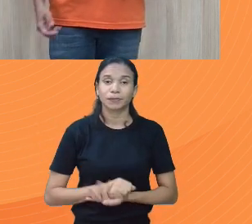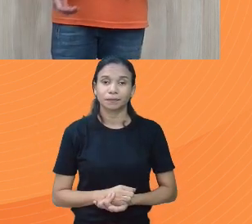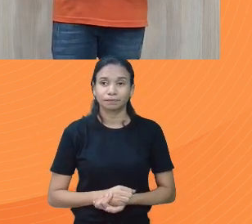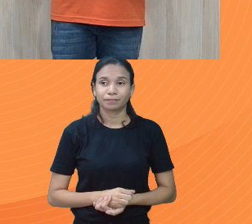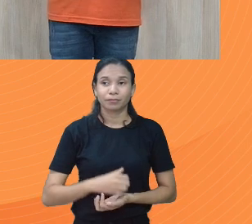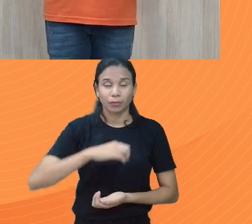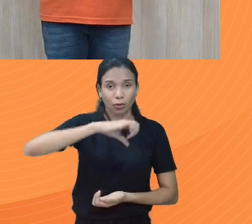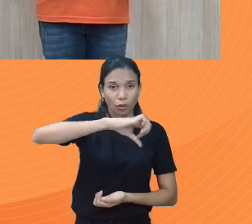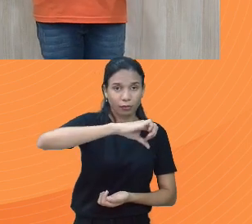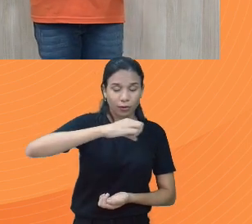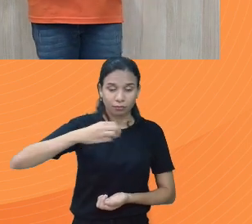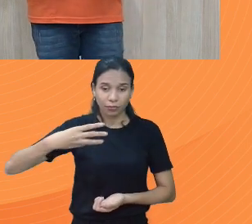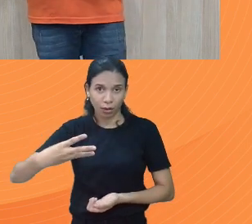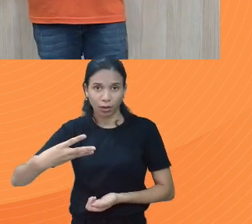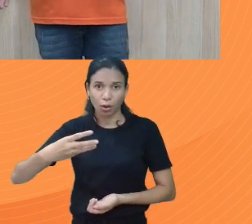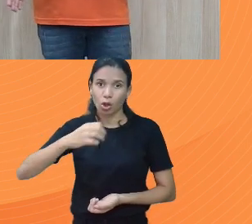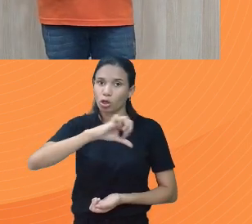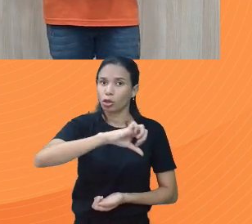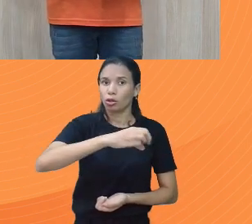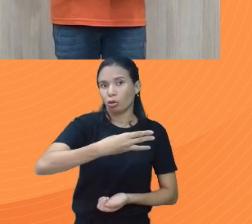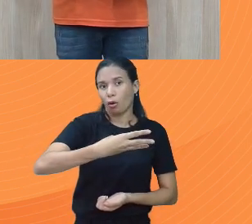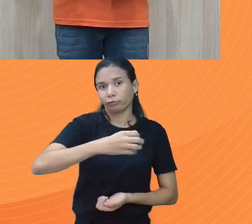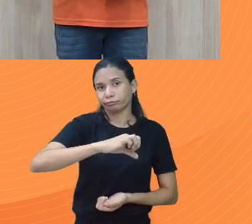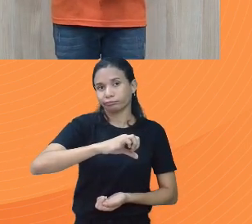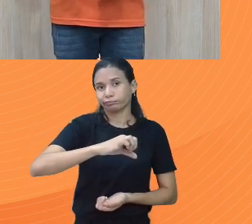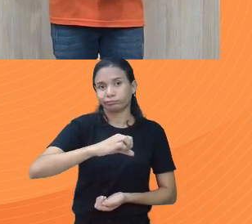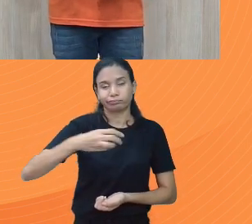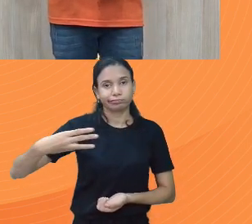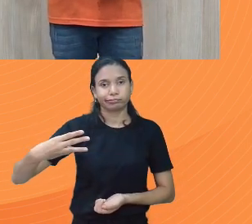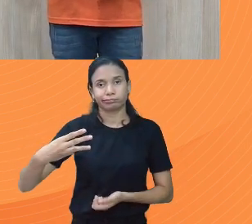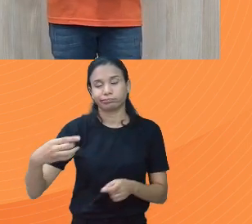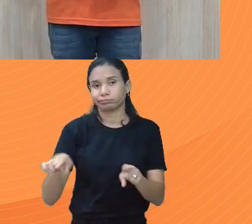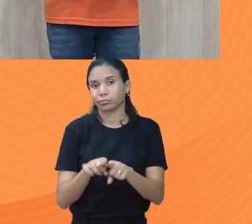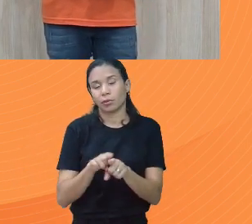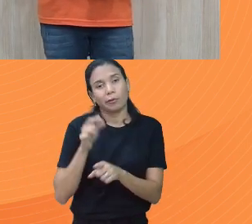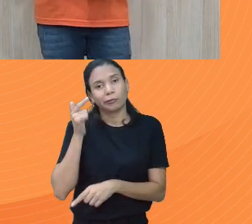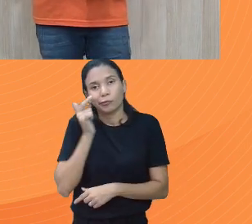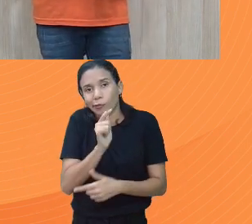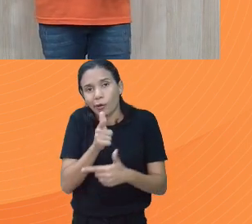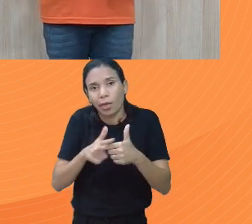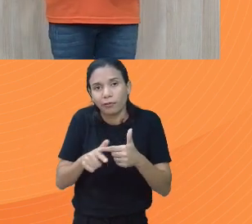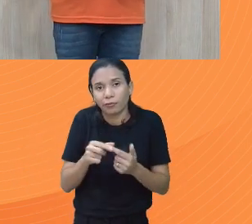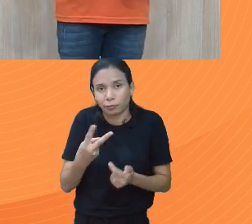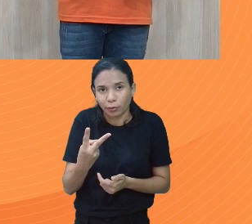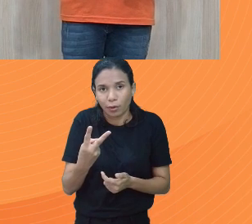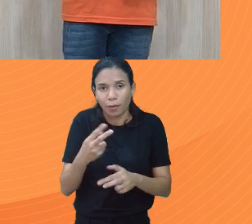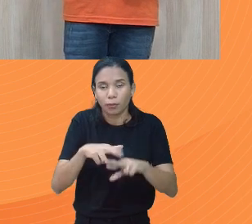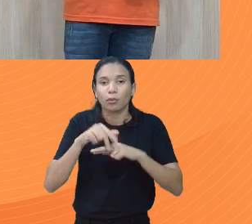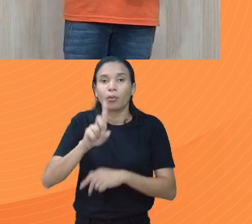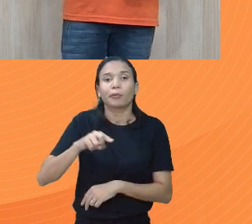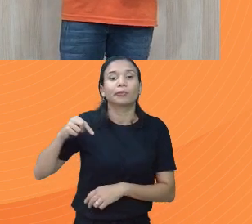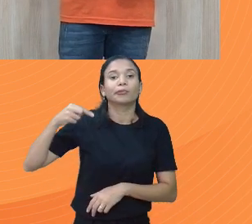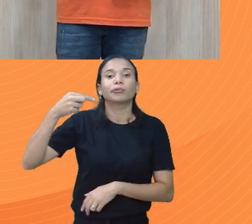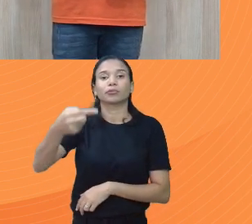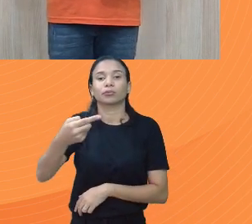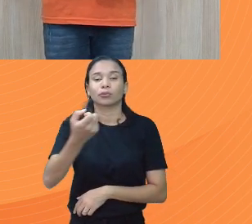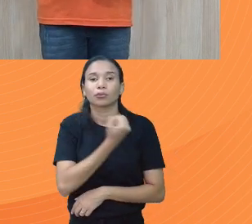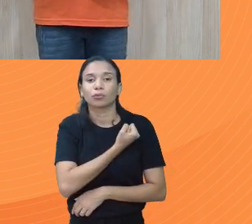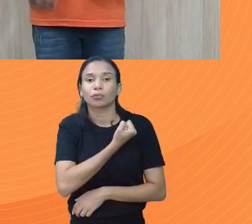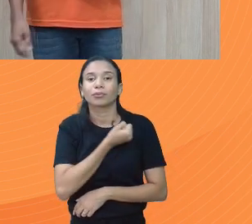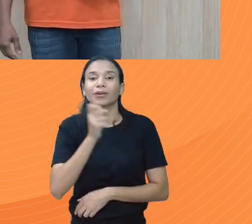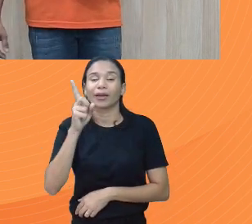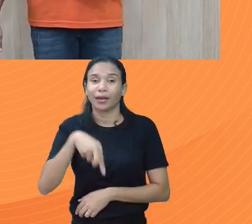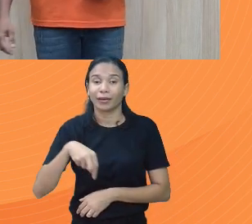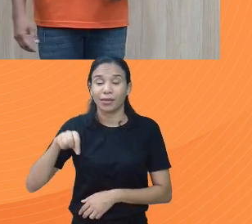3. Nem o 9, nem o 3 eu posso dividir por 2, que é o primeiro número primo. Então, eu vou para o próximo número primo, que é